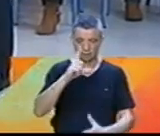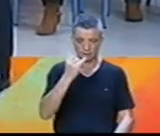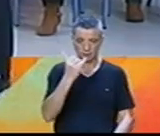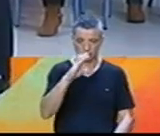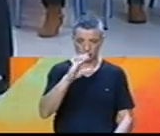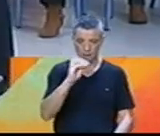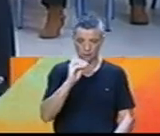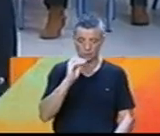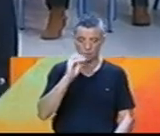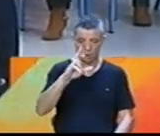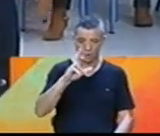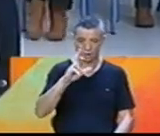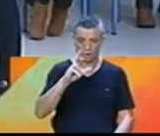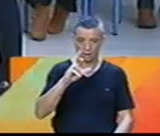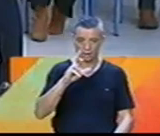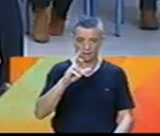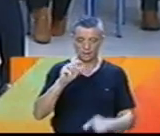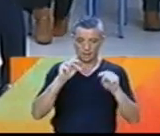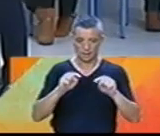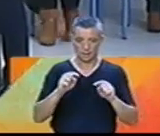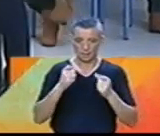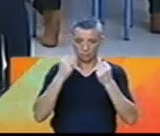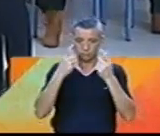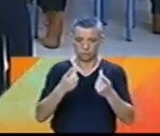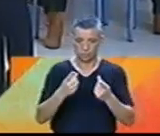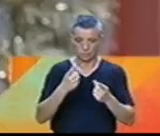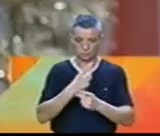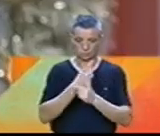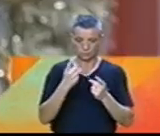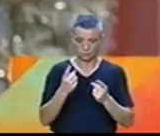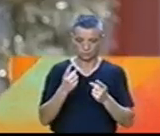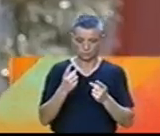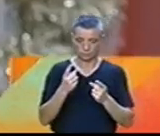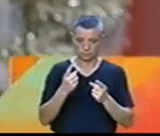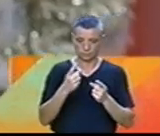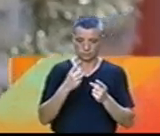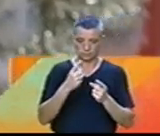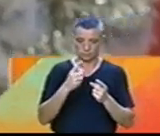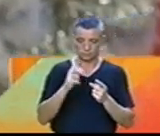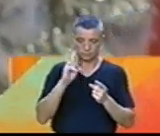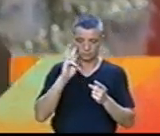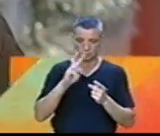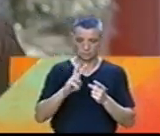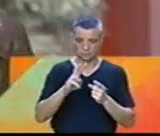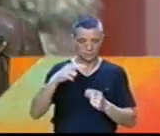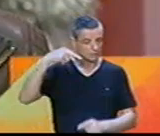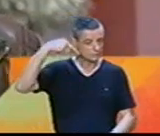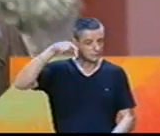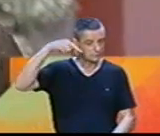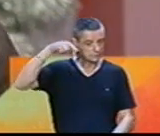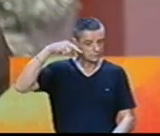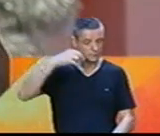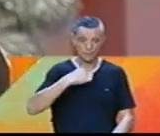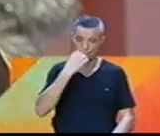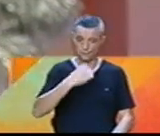os licores. Sim, Realmente agora há poucos, porque... Ah, há pouco? Não isso. Muito sabor. Olha, estou a ver de ginja, estou a ver de cereja, estou a ver de